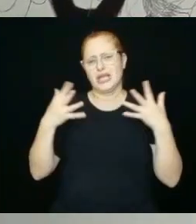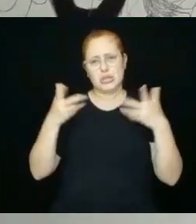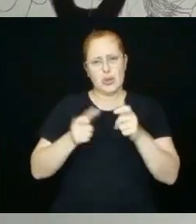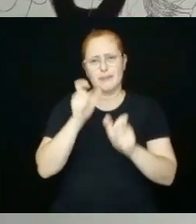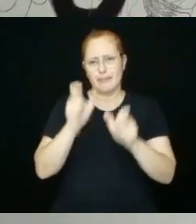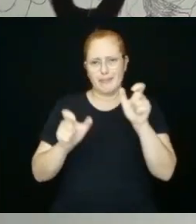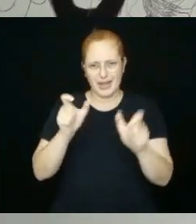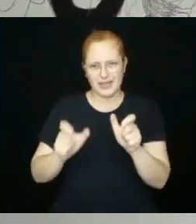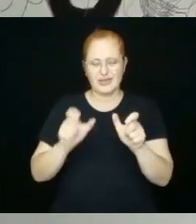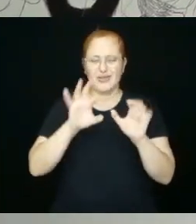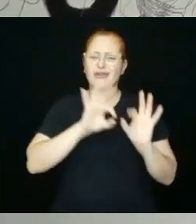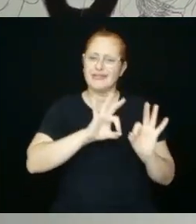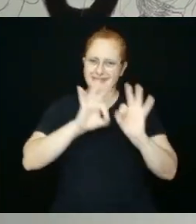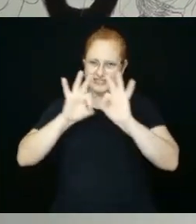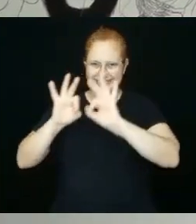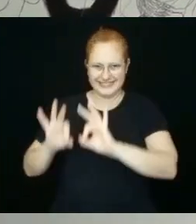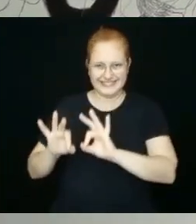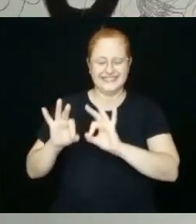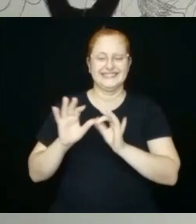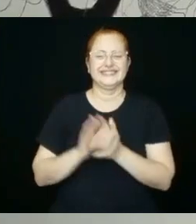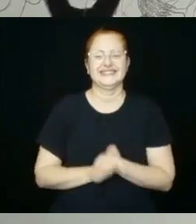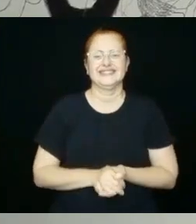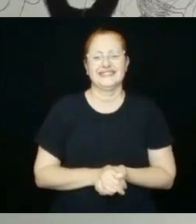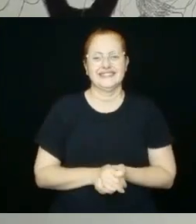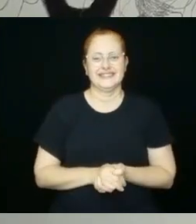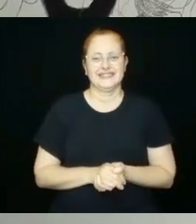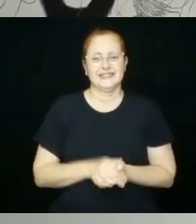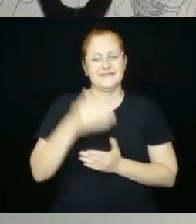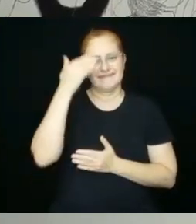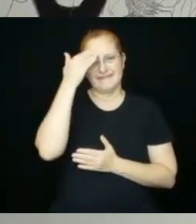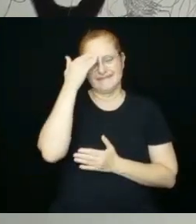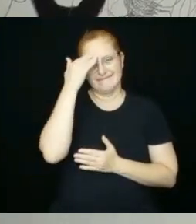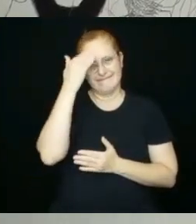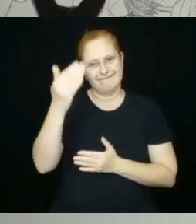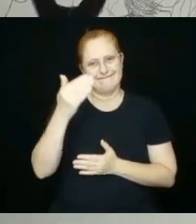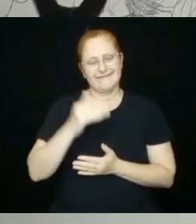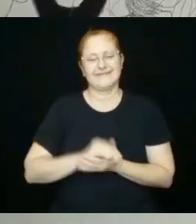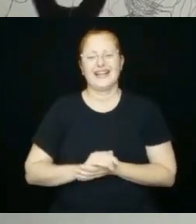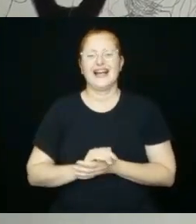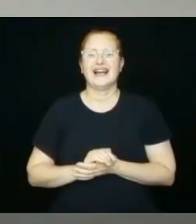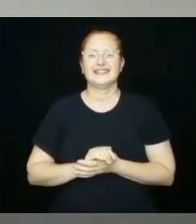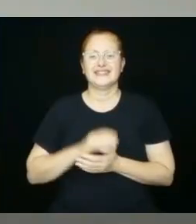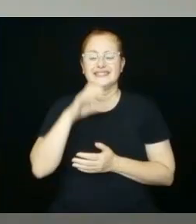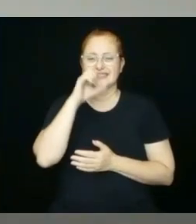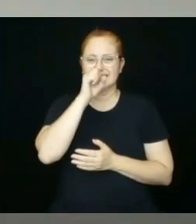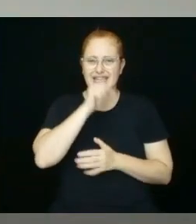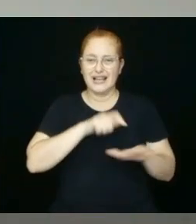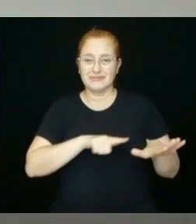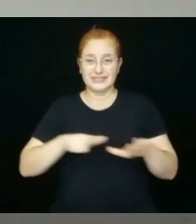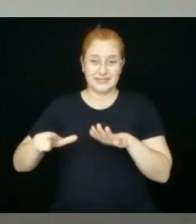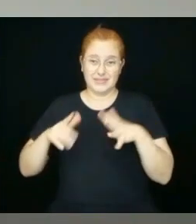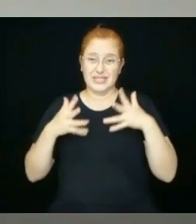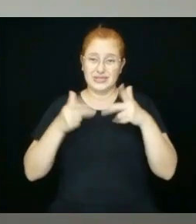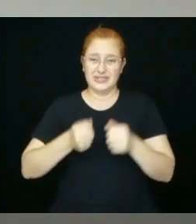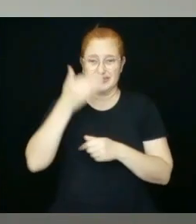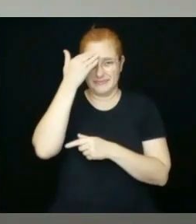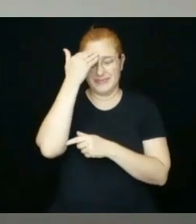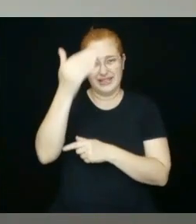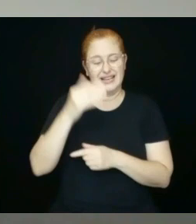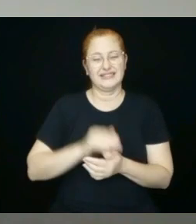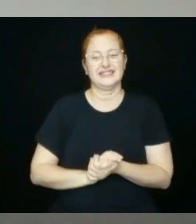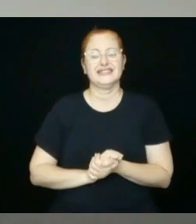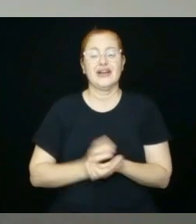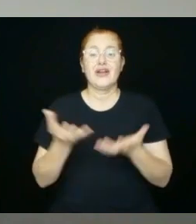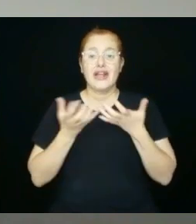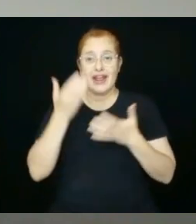está aqui com a gente, que está nos assistindo. Muito gostosa essa manhã de sábado, essa semana inteira. Super obrigada.